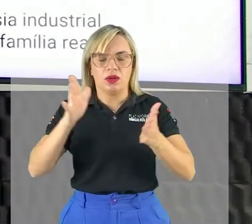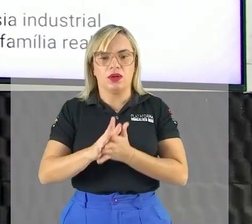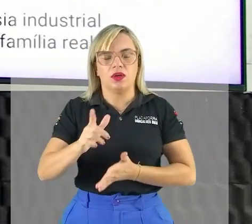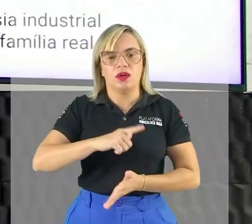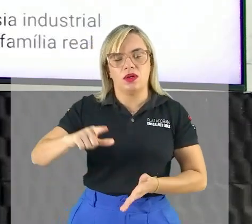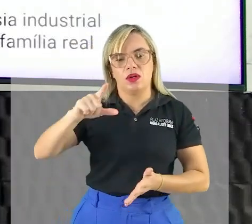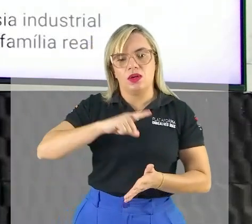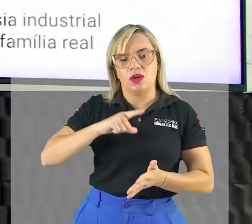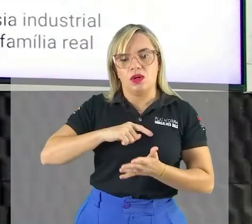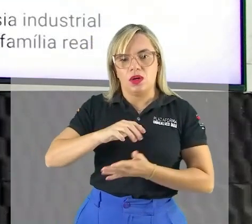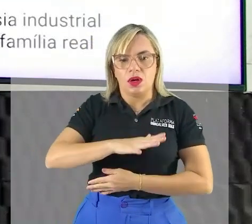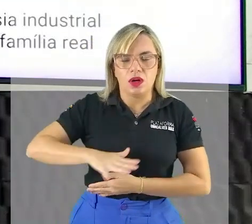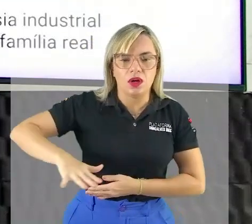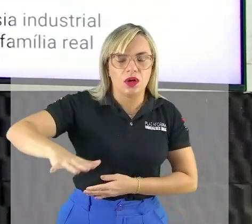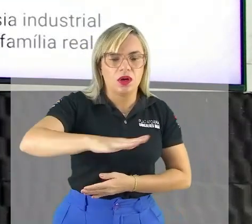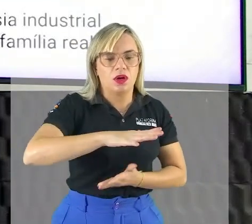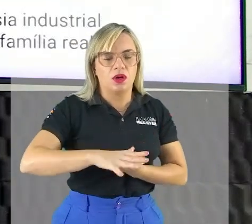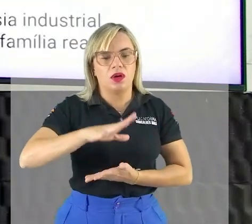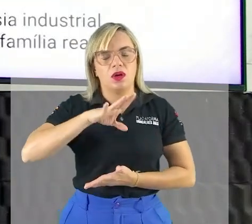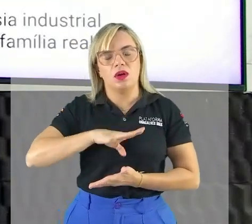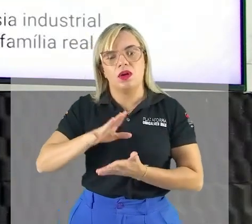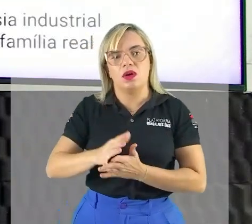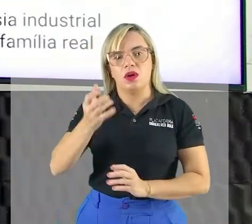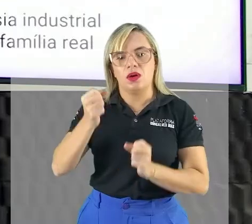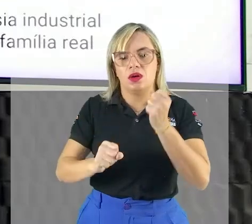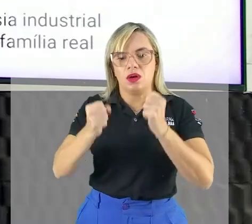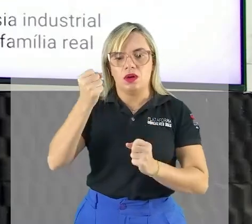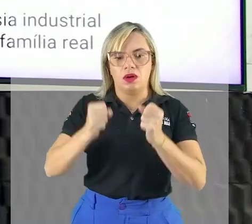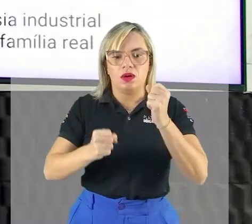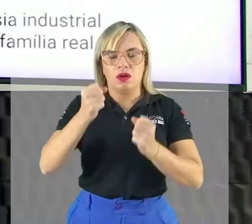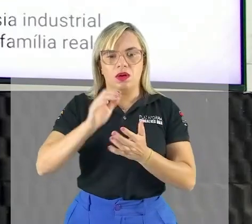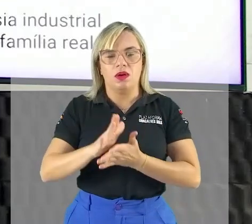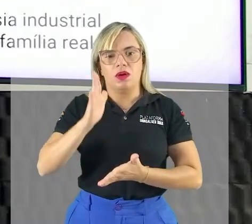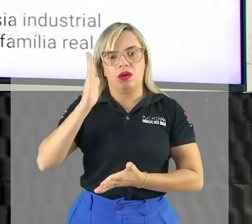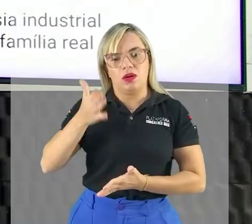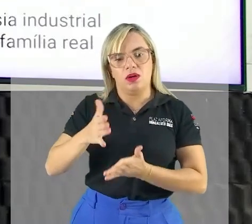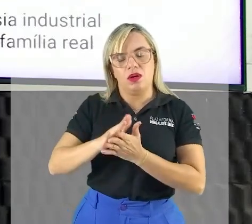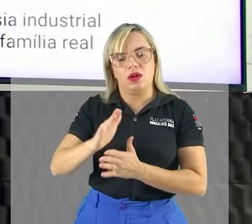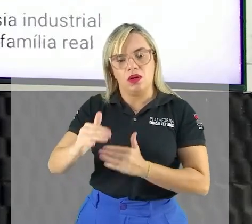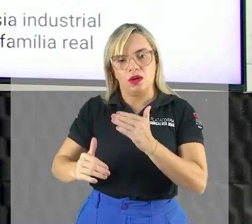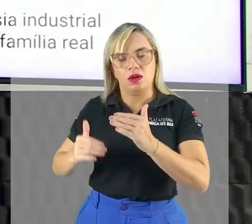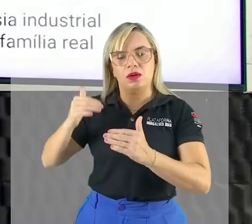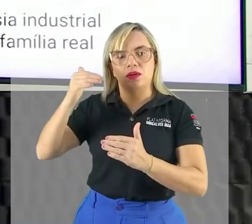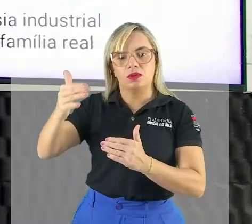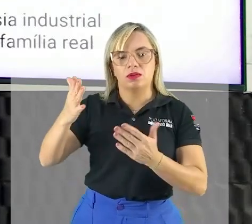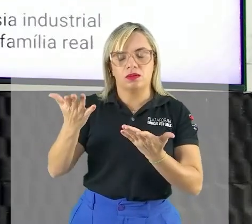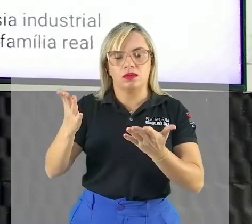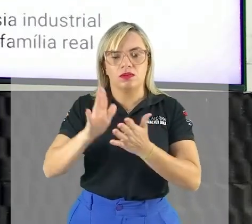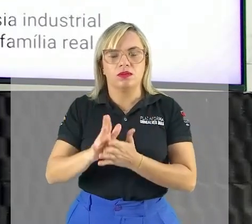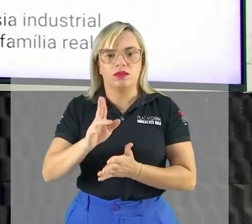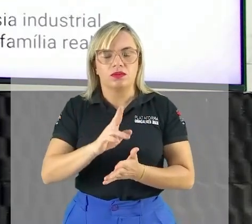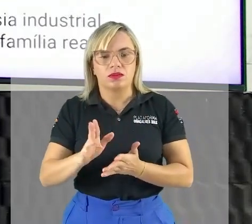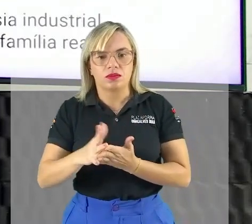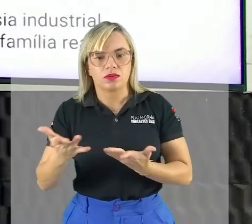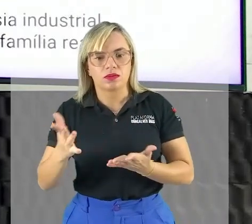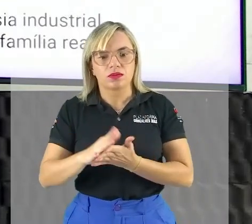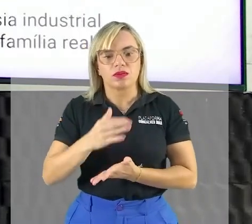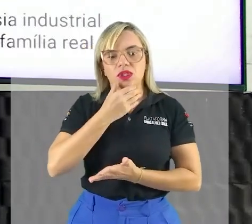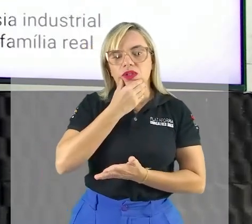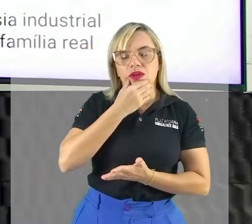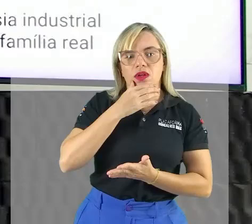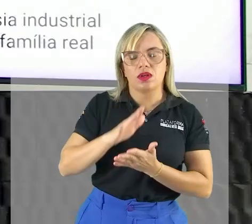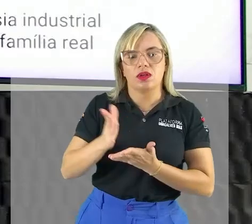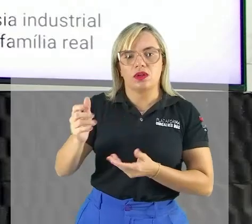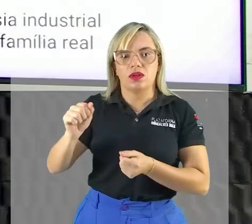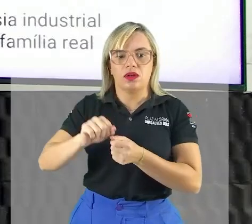Portugal tinha não só Portugal a industrialização né já estava um pouco avançada e as manufaturas na Inglaterra então aquilo que eles